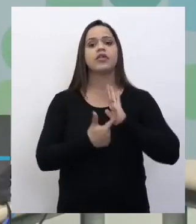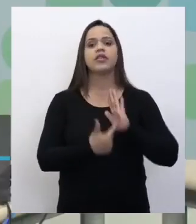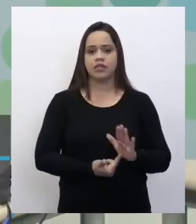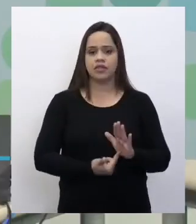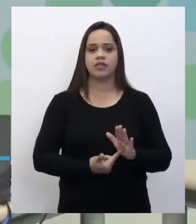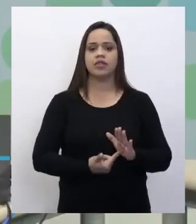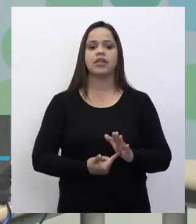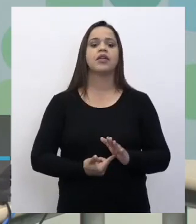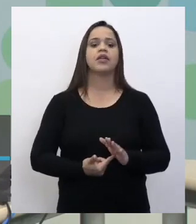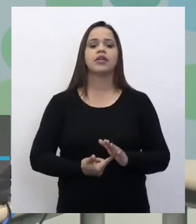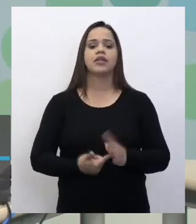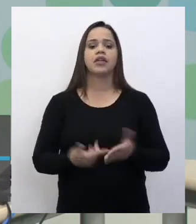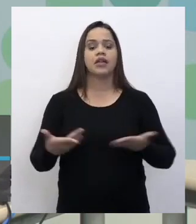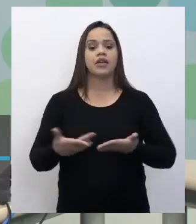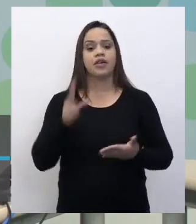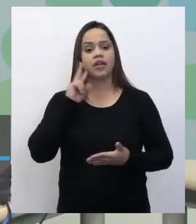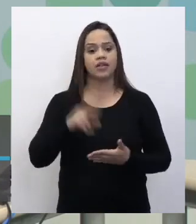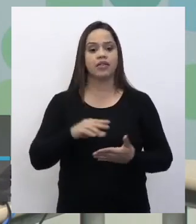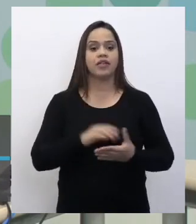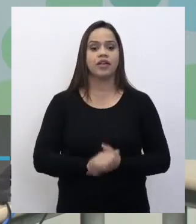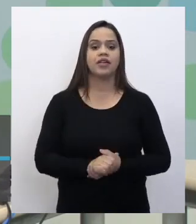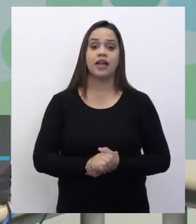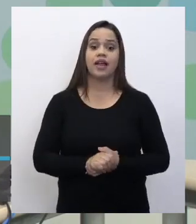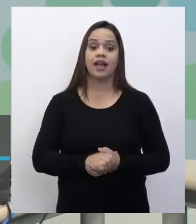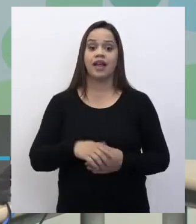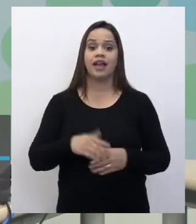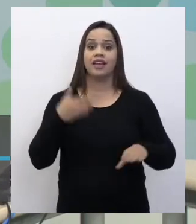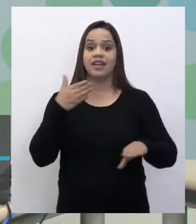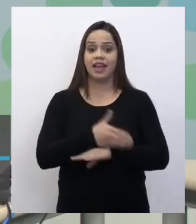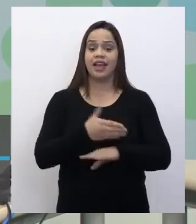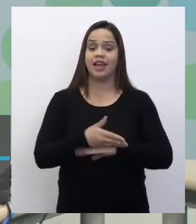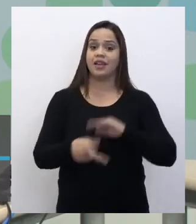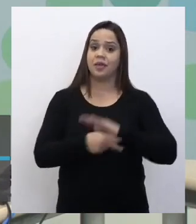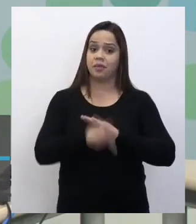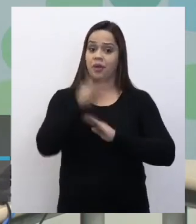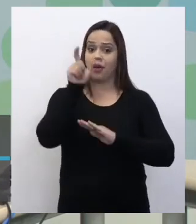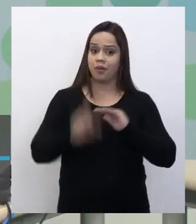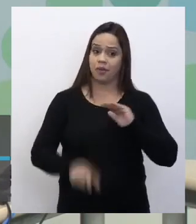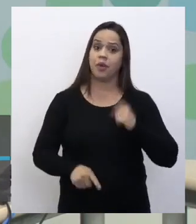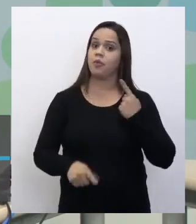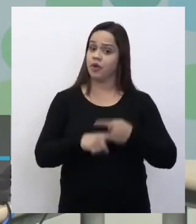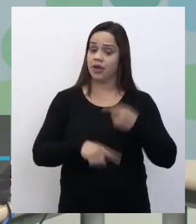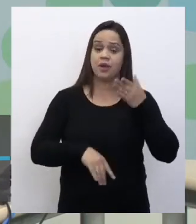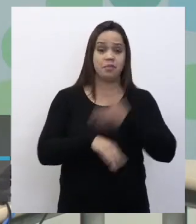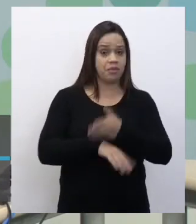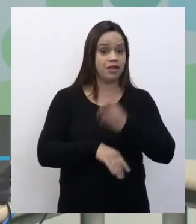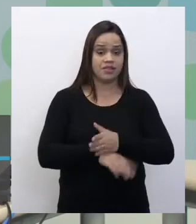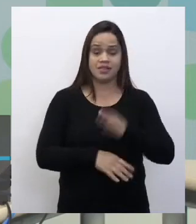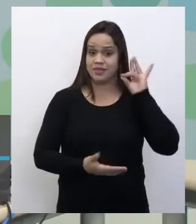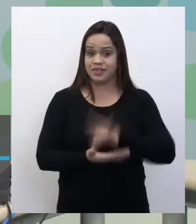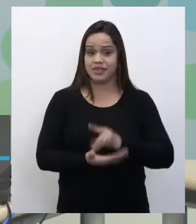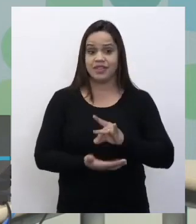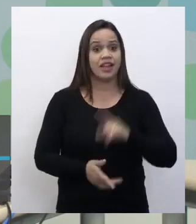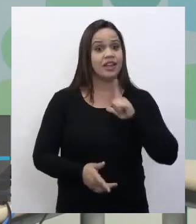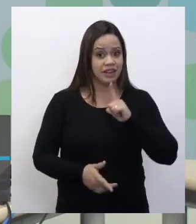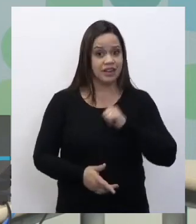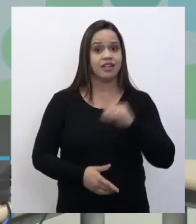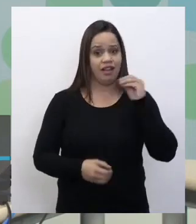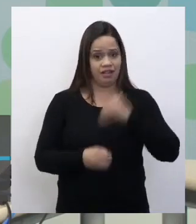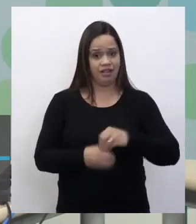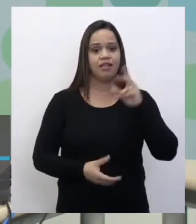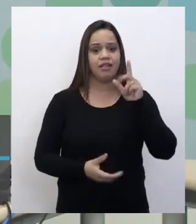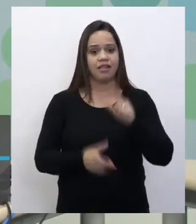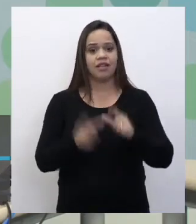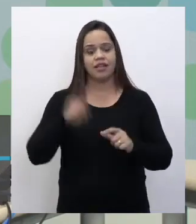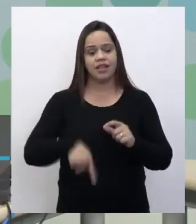da Marvel, ele sempre aparece os alunos têm na verdade, aí ele entra até como narrador personagem, porque ele participa literalmente da história, ele tem uma personagem na história,